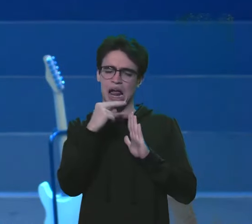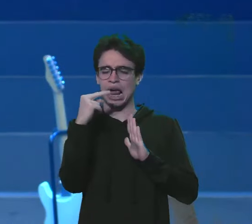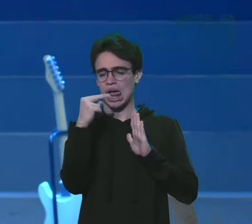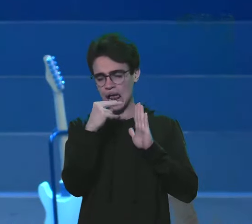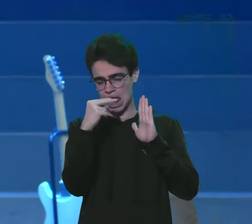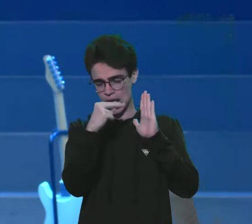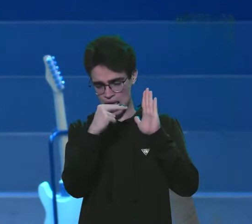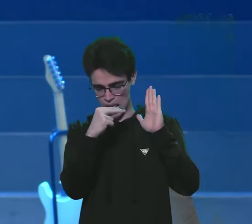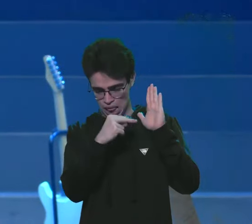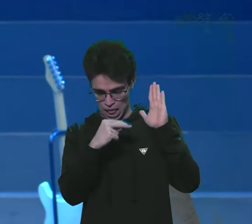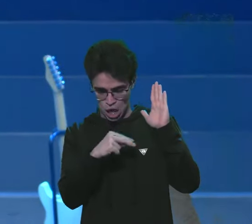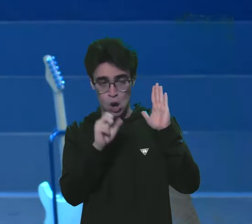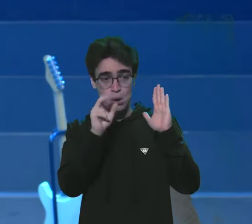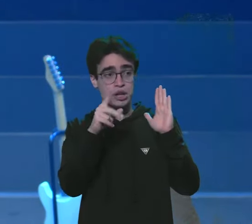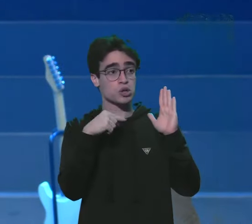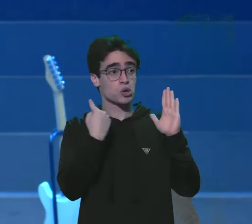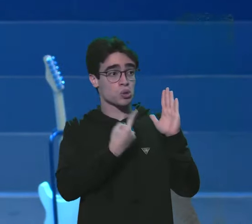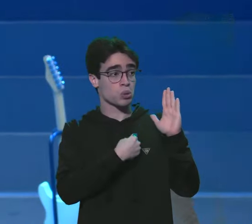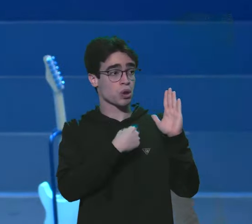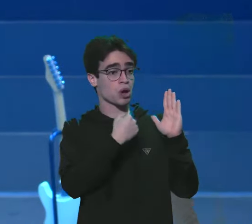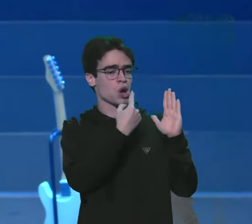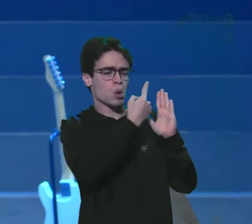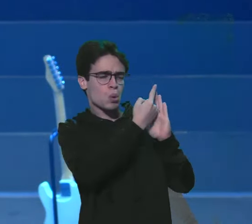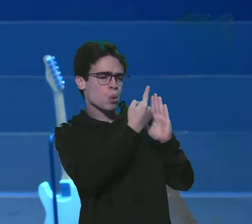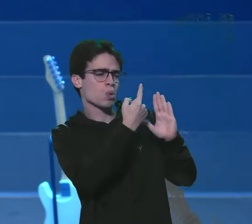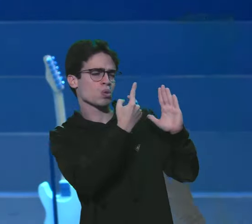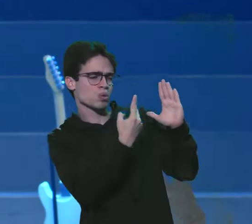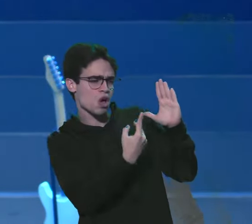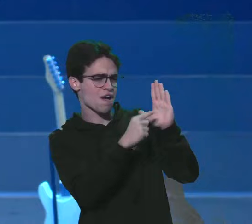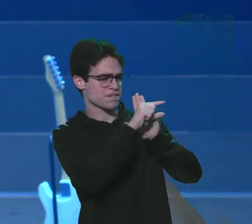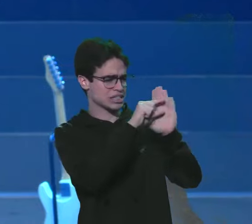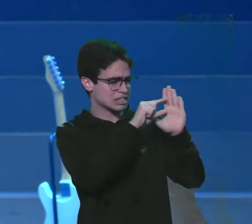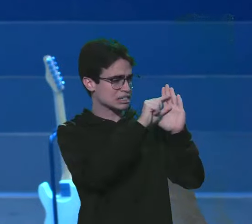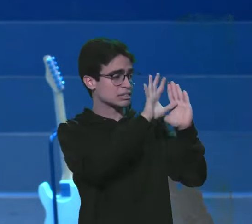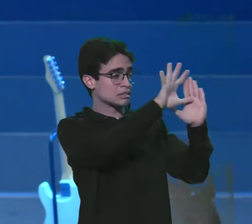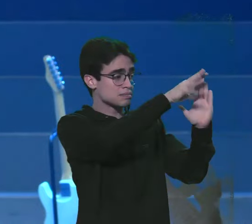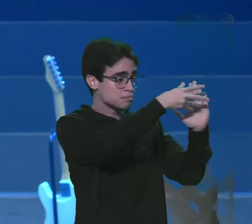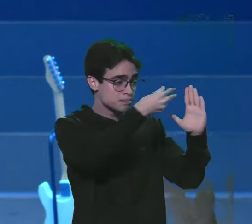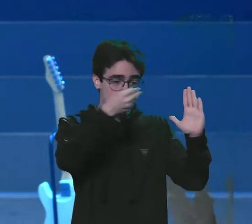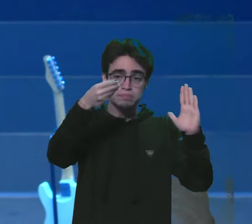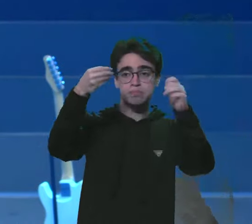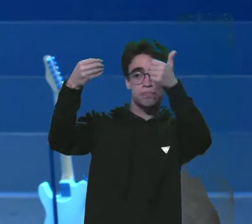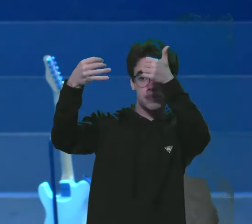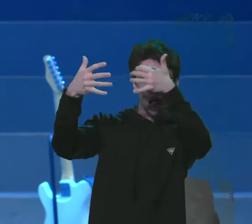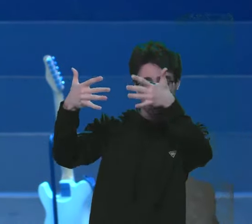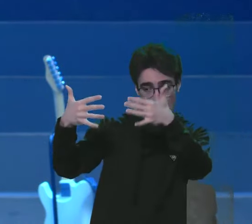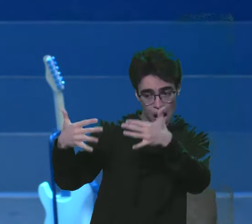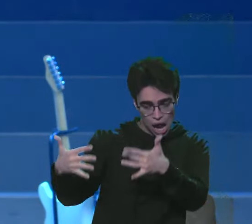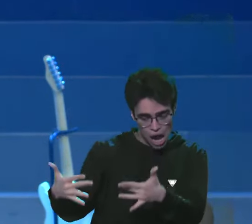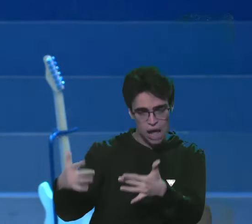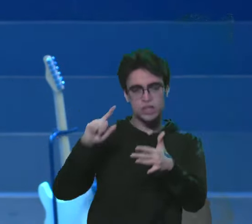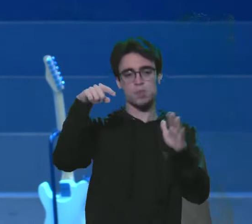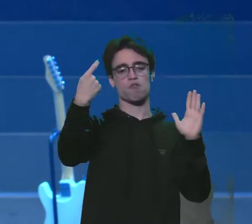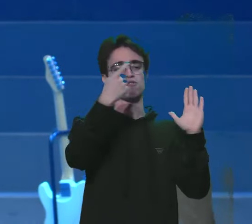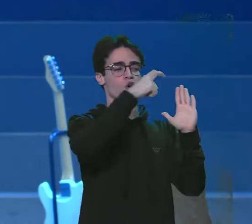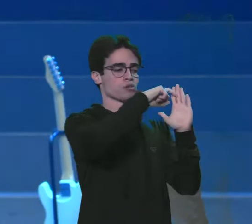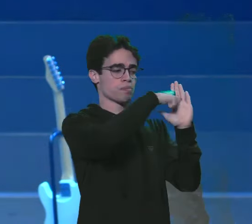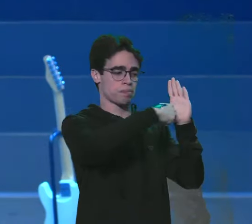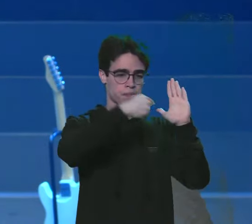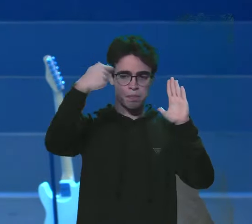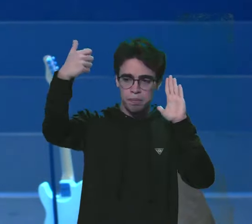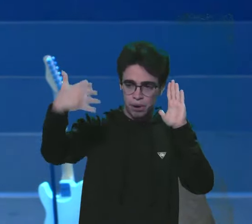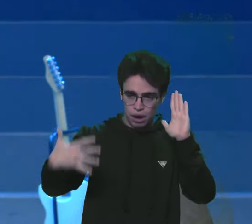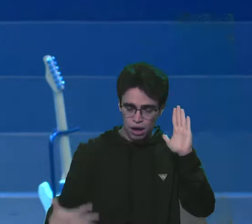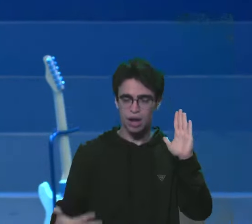gente vai parando a cada um ou dois versículos para a gente tentar tirar o que apenas